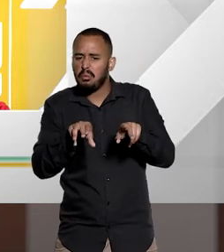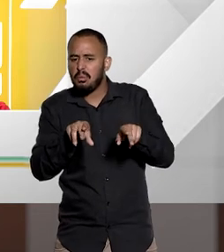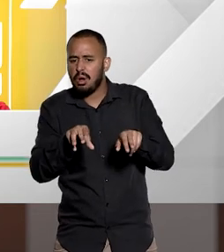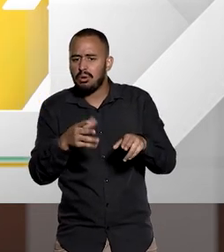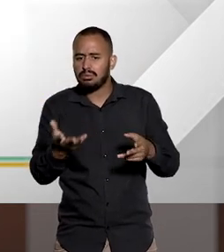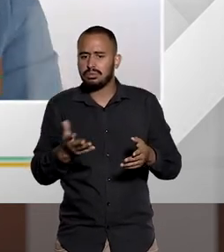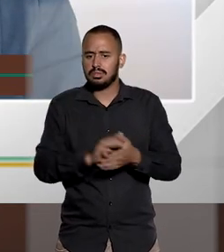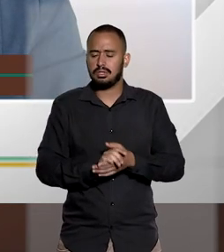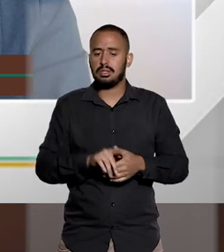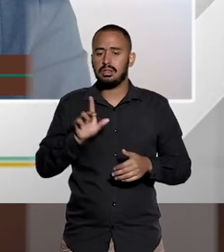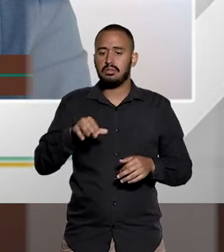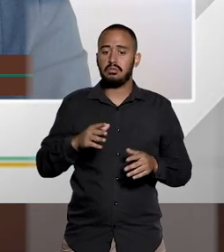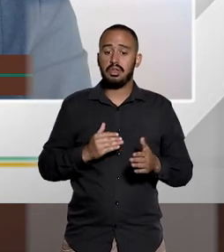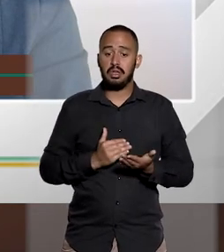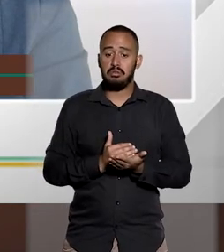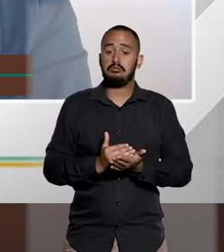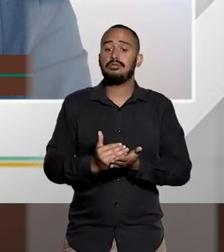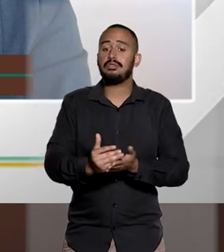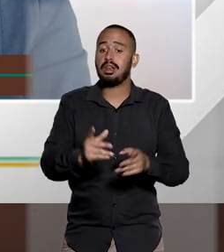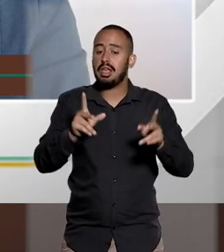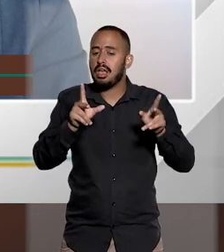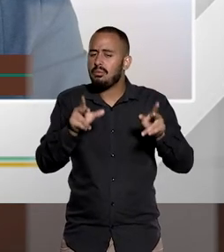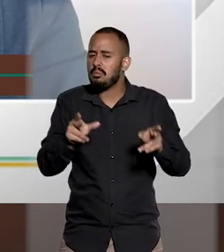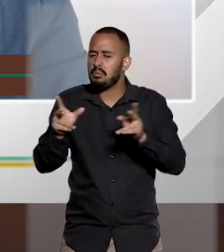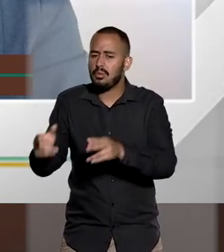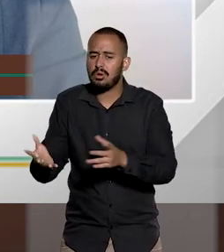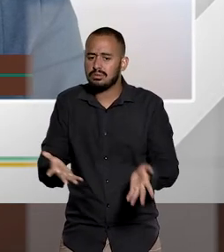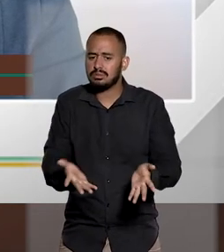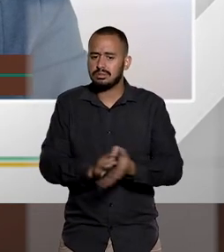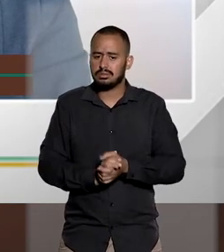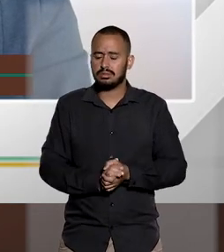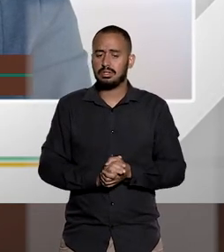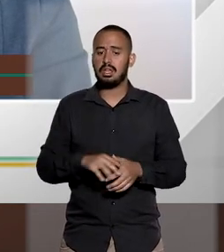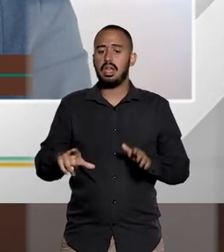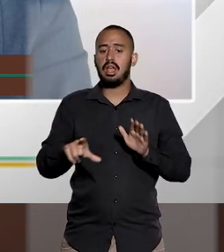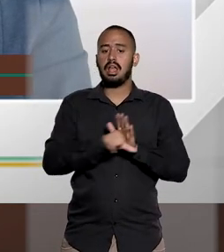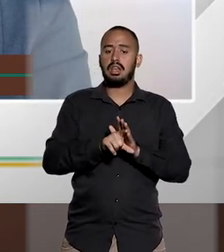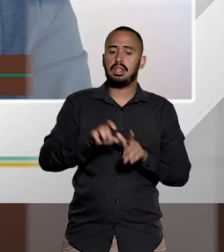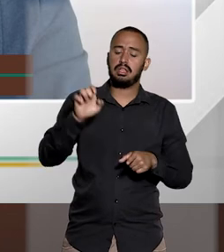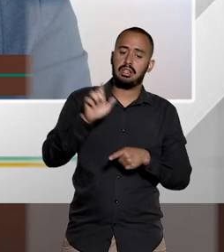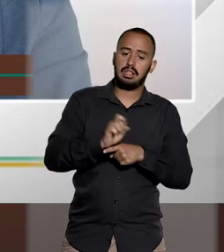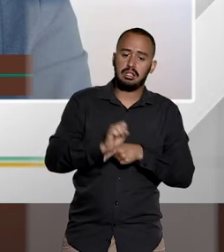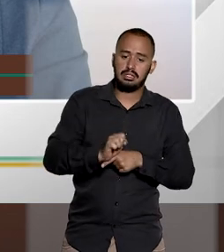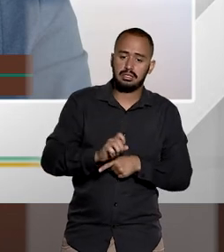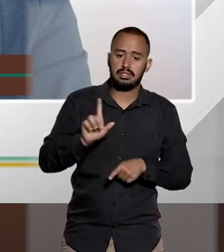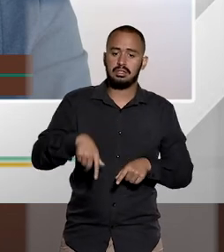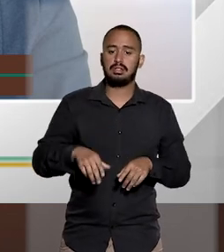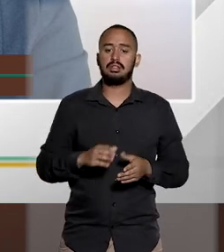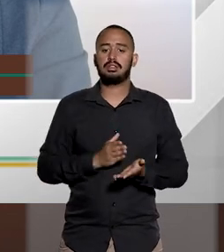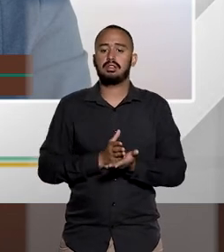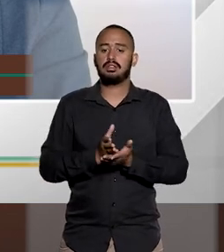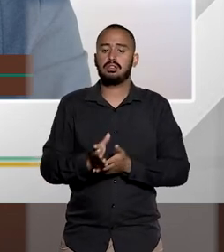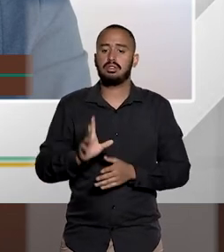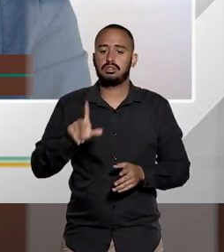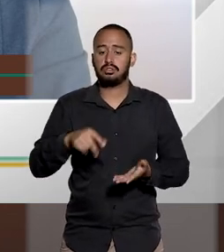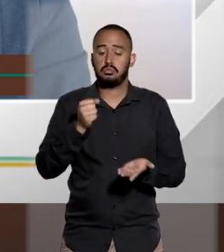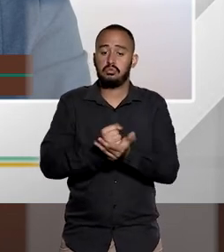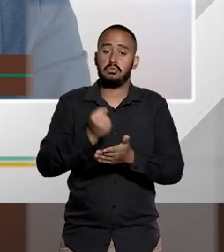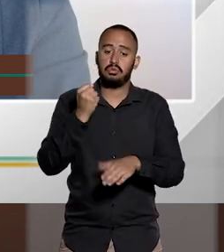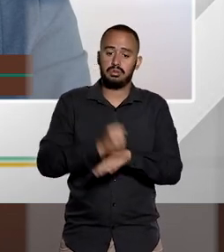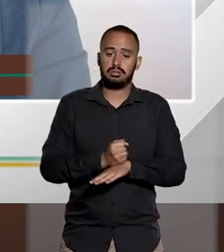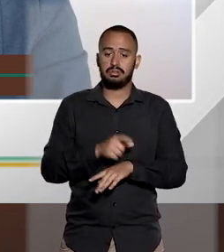que a influência foi idêntica, né? A gente percebe que a lei das estatais, na parte de regime de licitações e contratos,